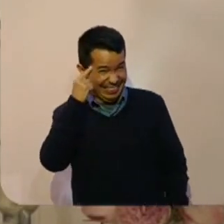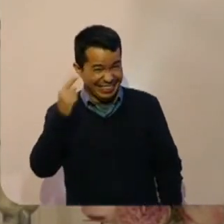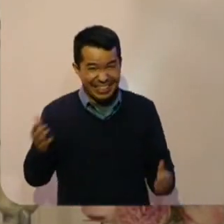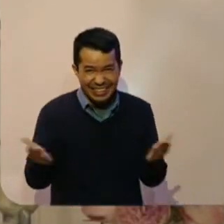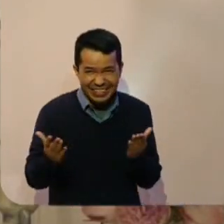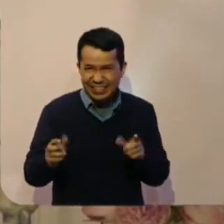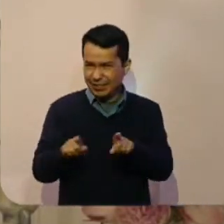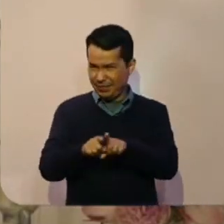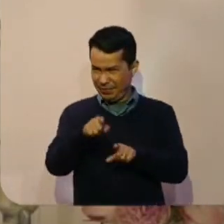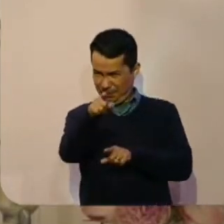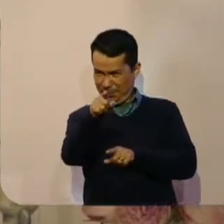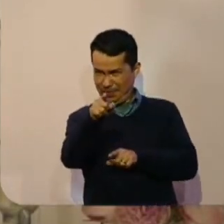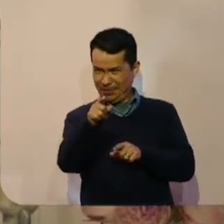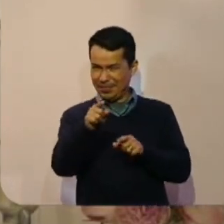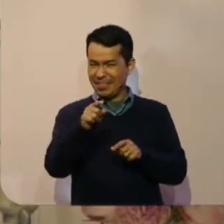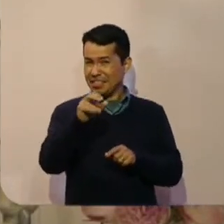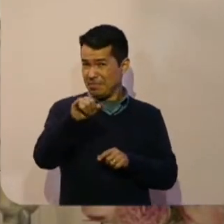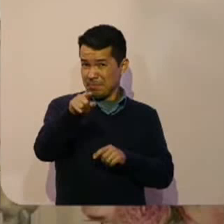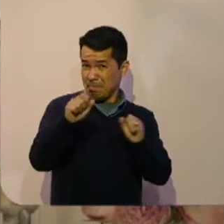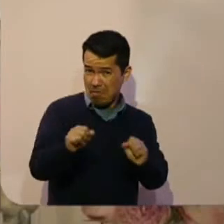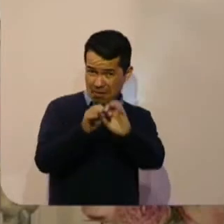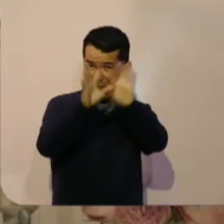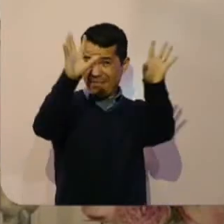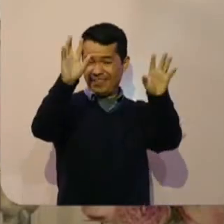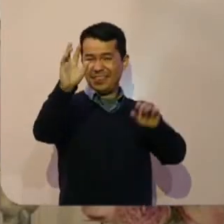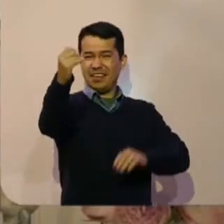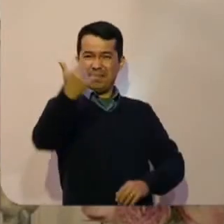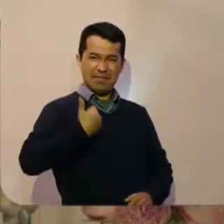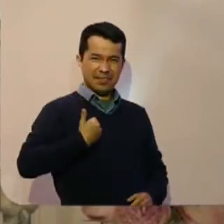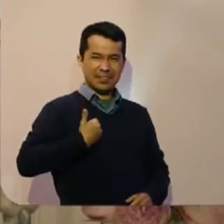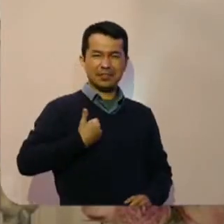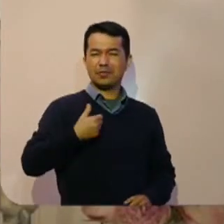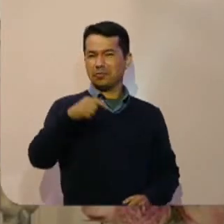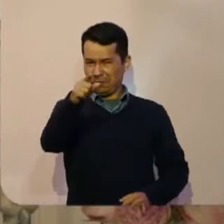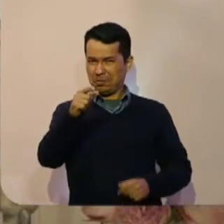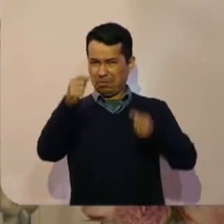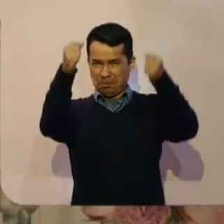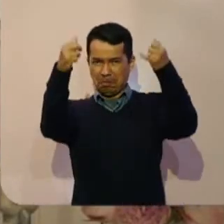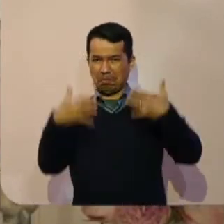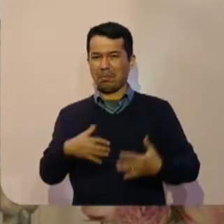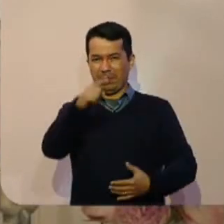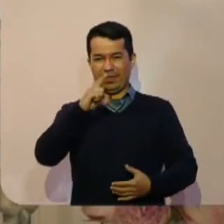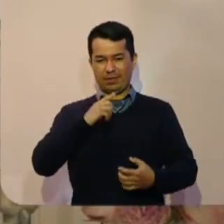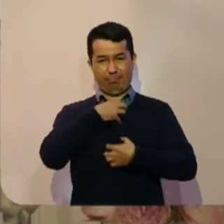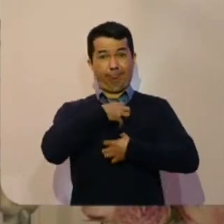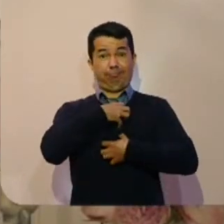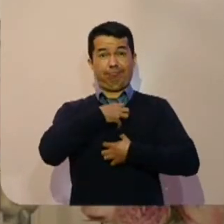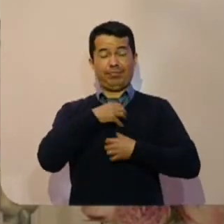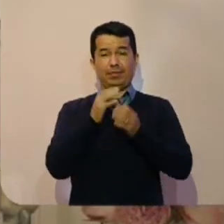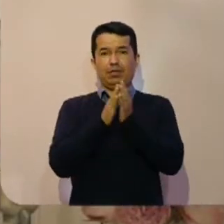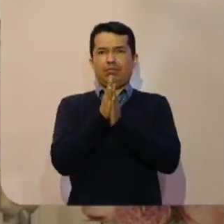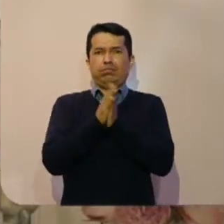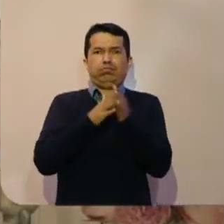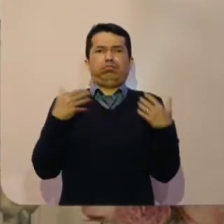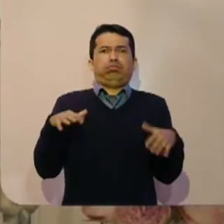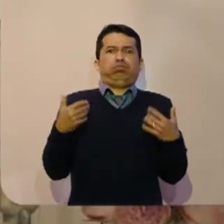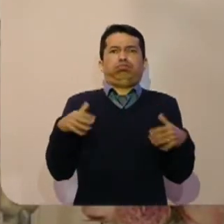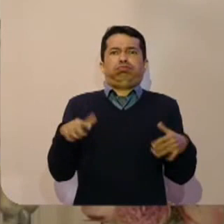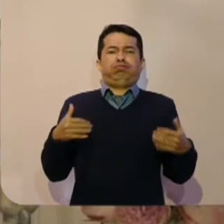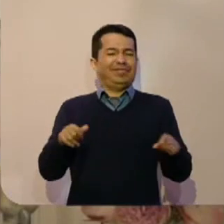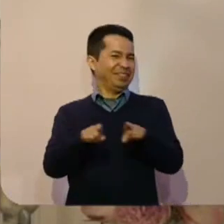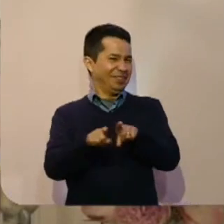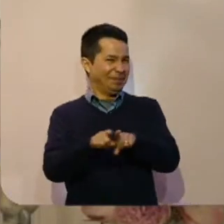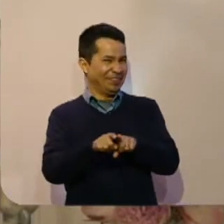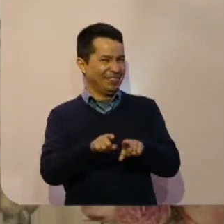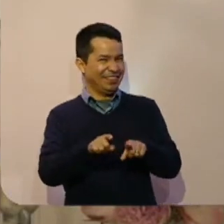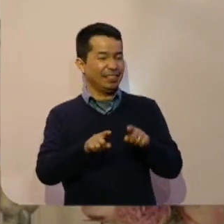aí do outro lado, eu acho que você diria a mesma coisa. Eu estou ansioso. E o sentimento que estava no coração